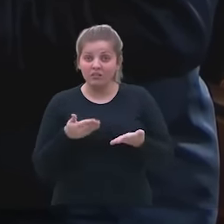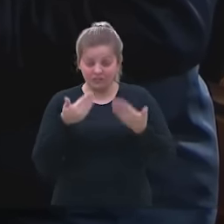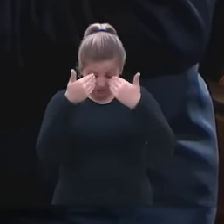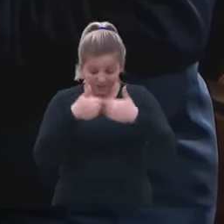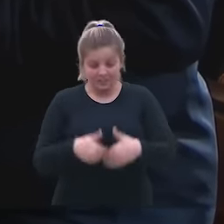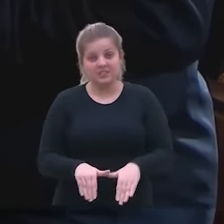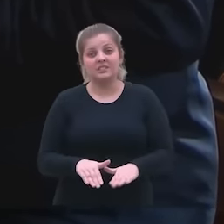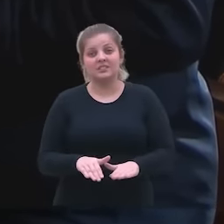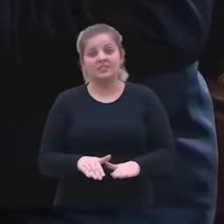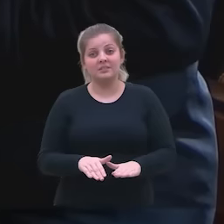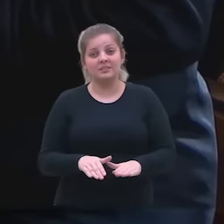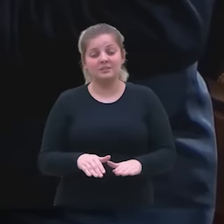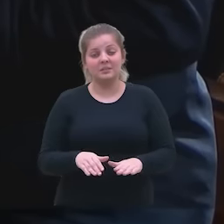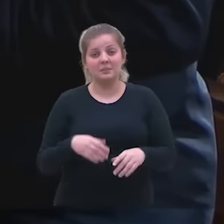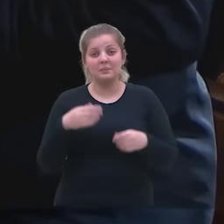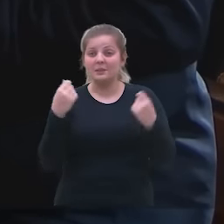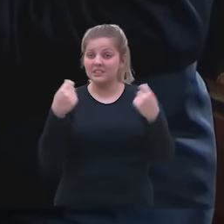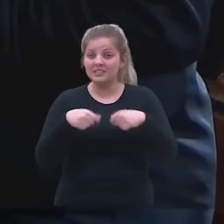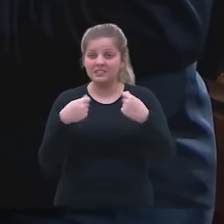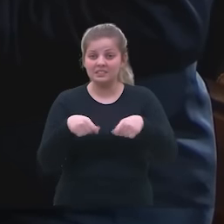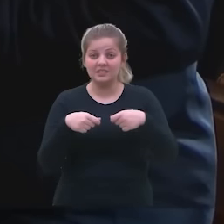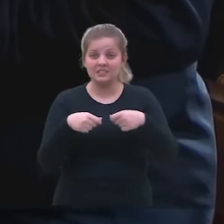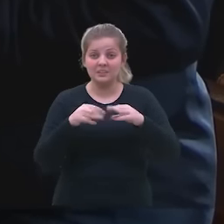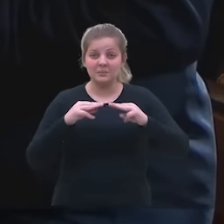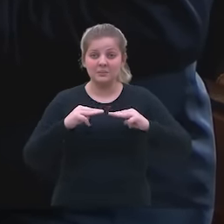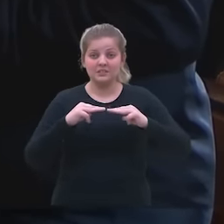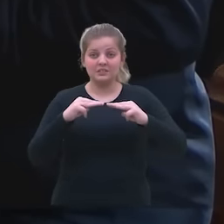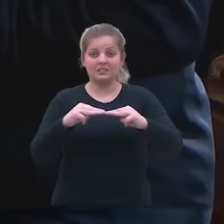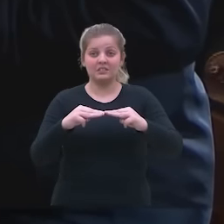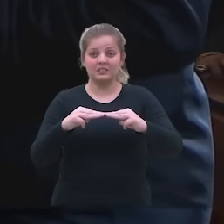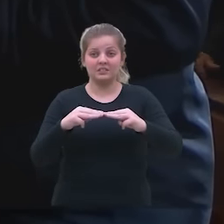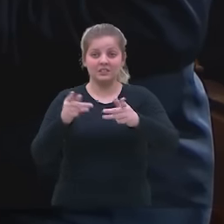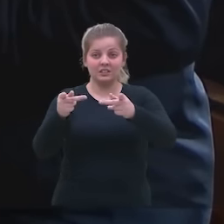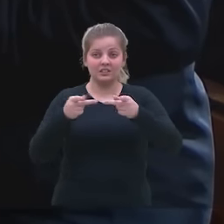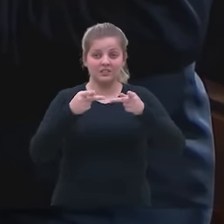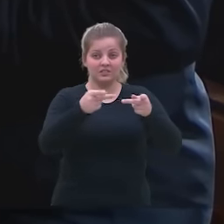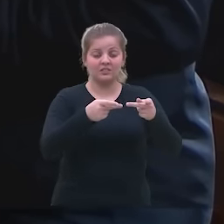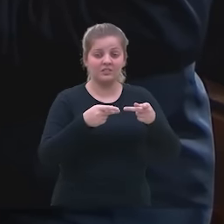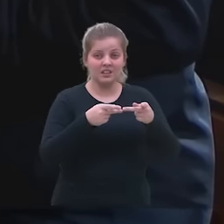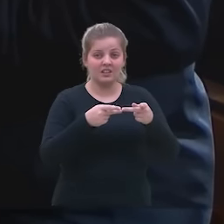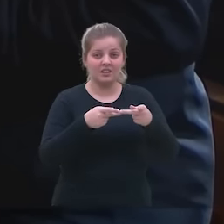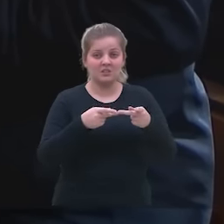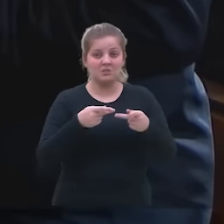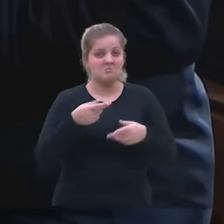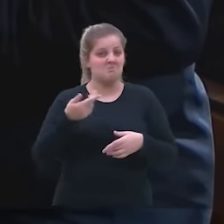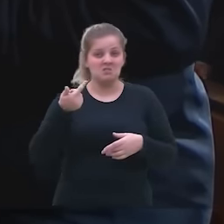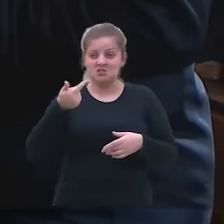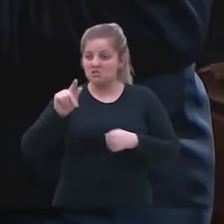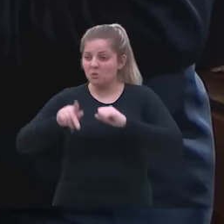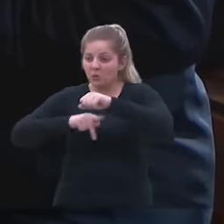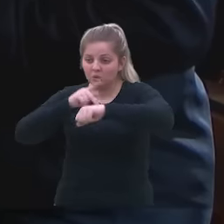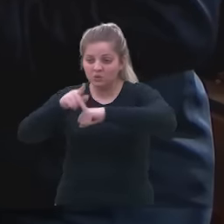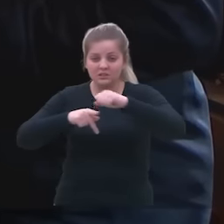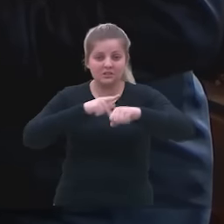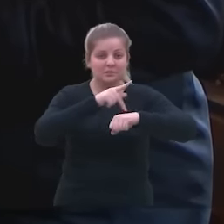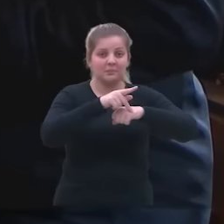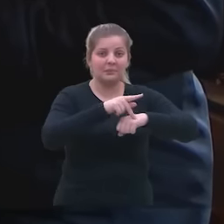hoje Precisamos ser os missionários que vieram da Itália da Alemanha